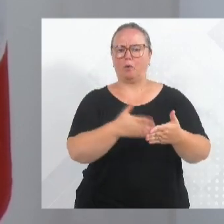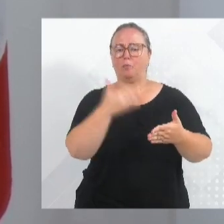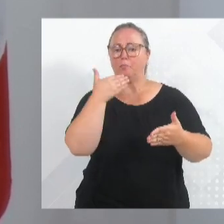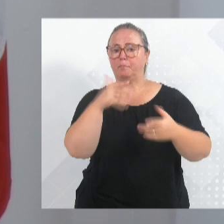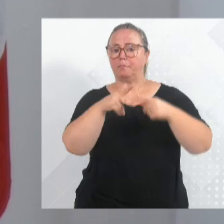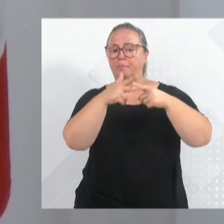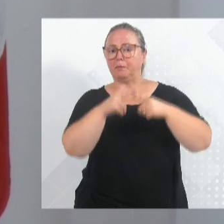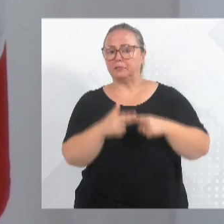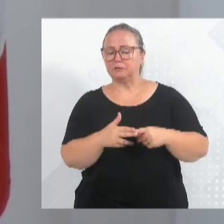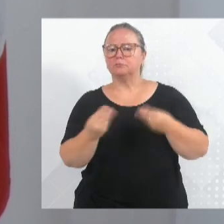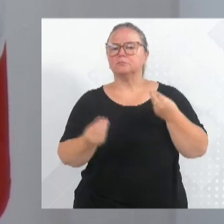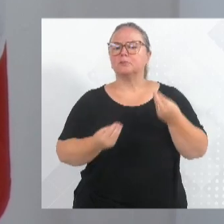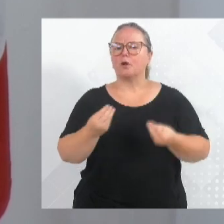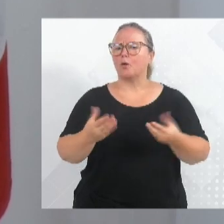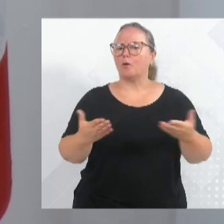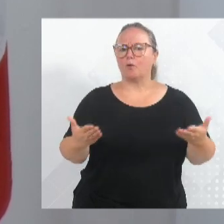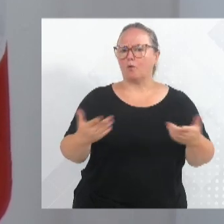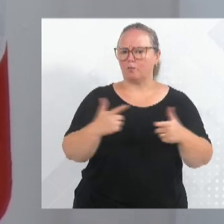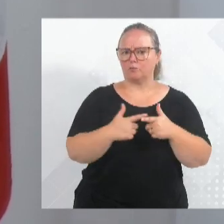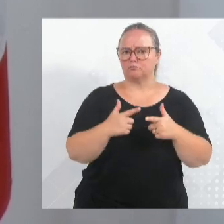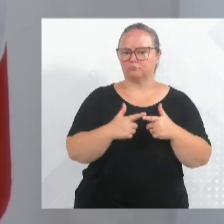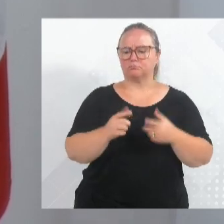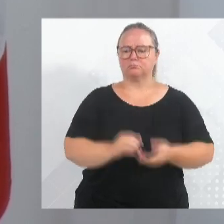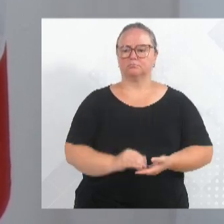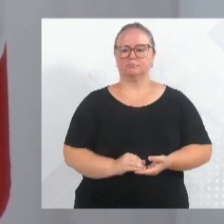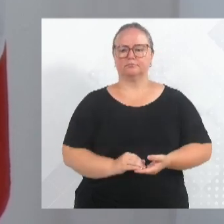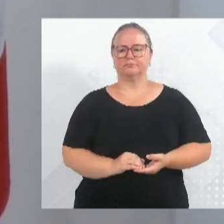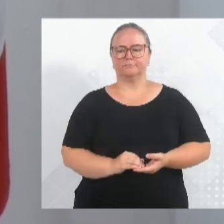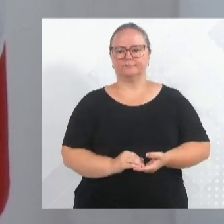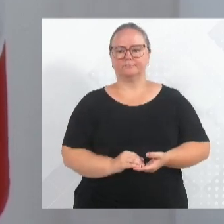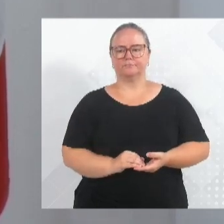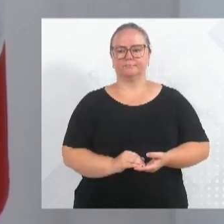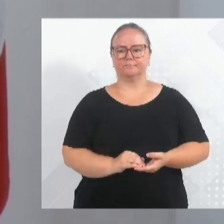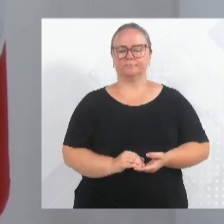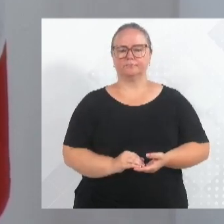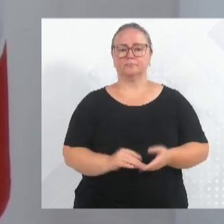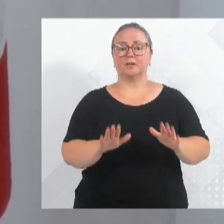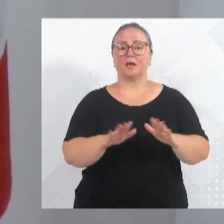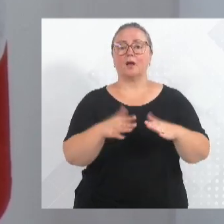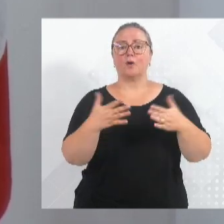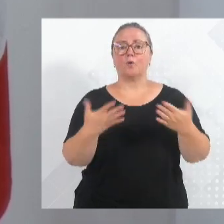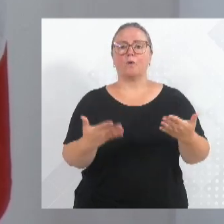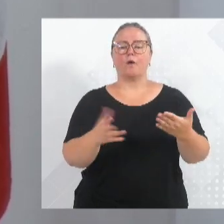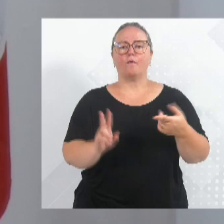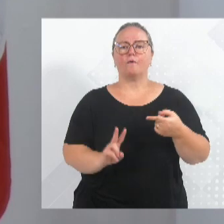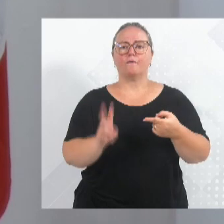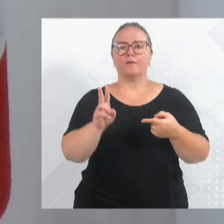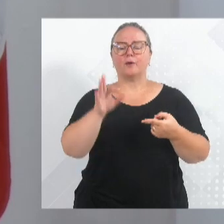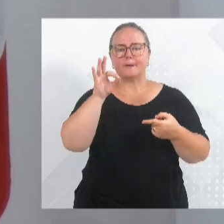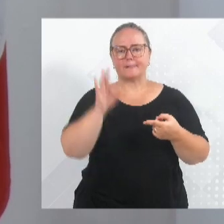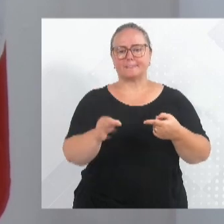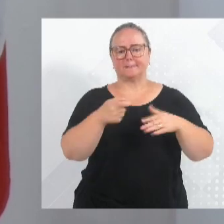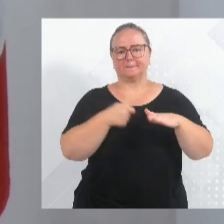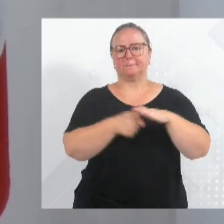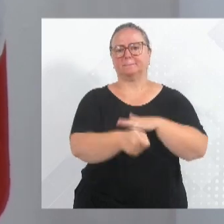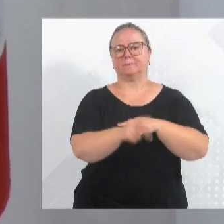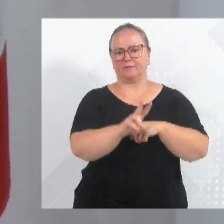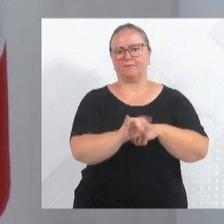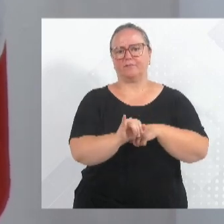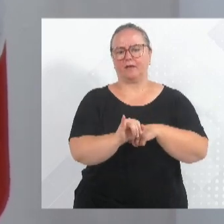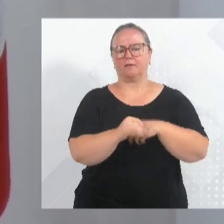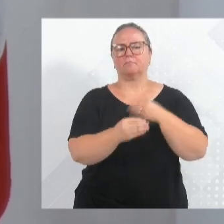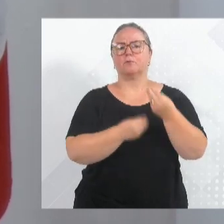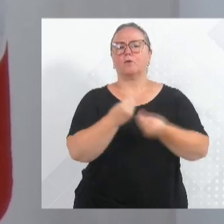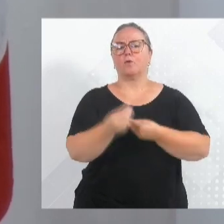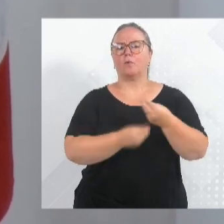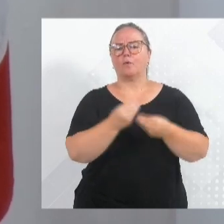essa situação? E qual o valor real que será investido em melhorias de